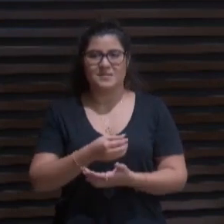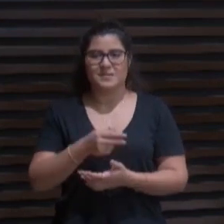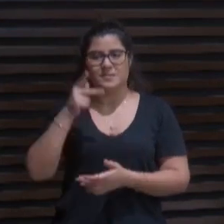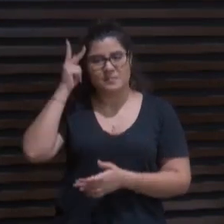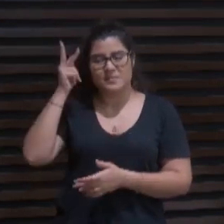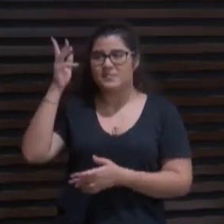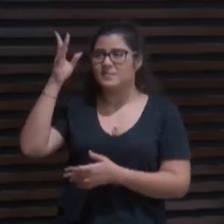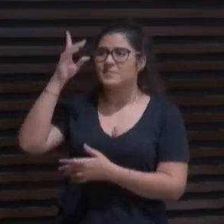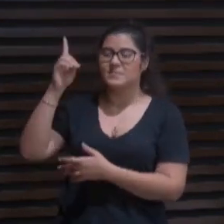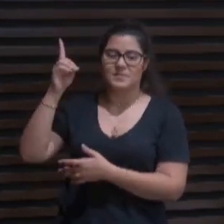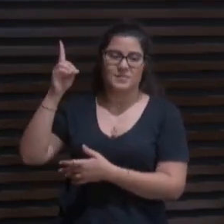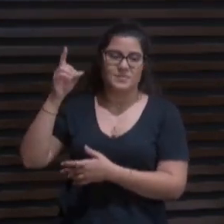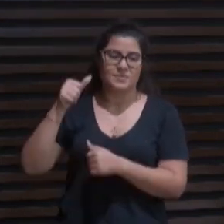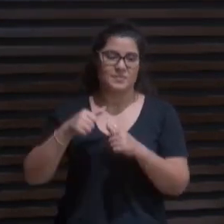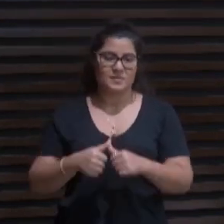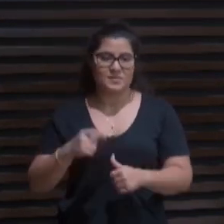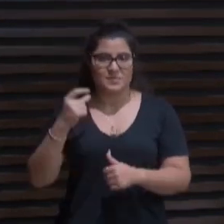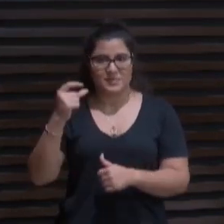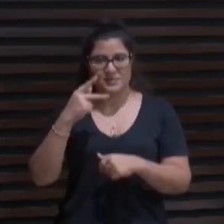falando.